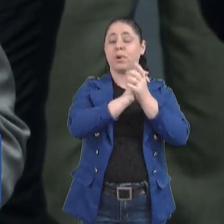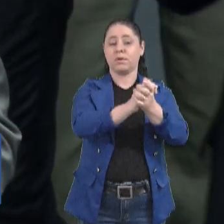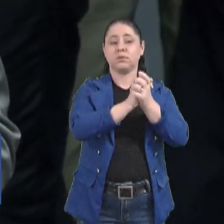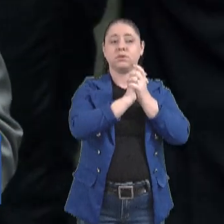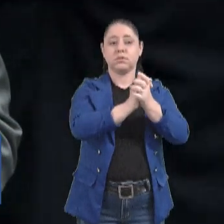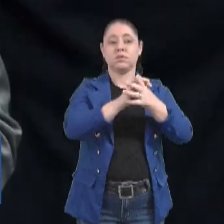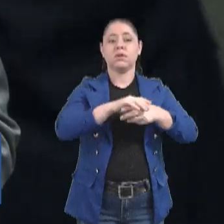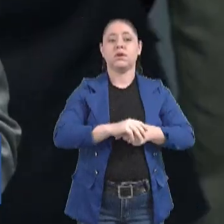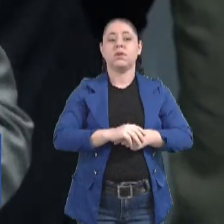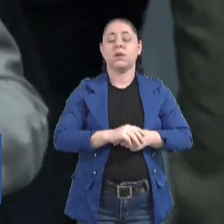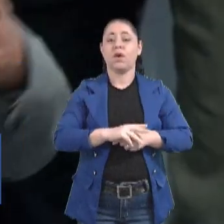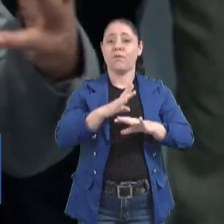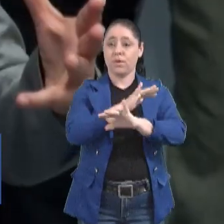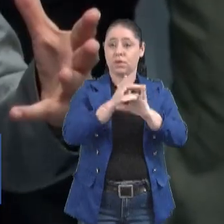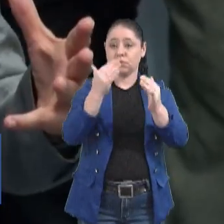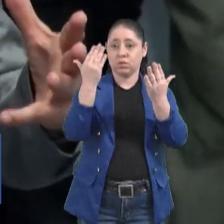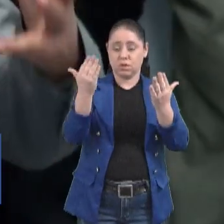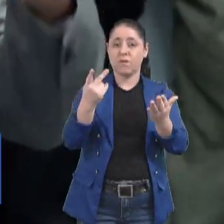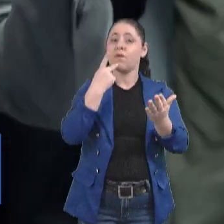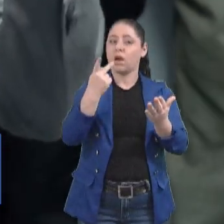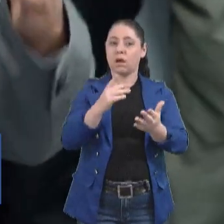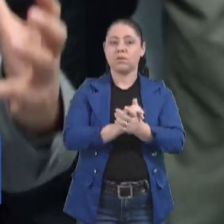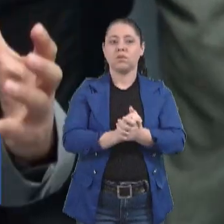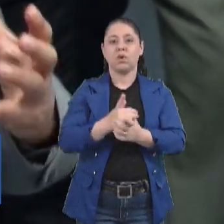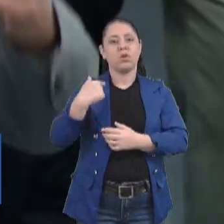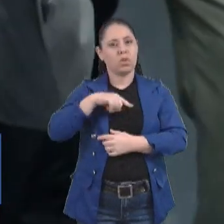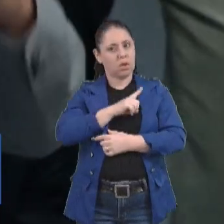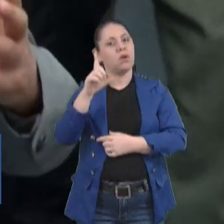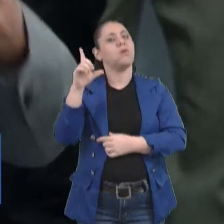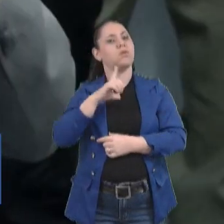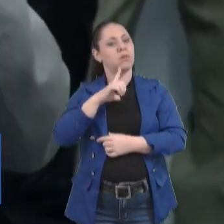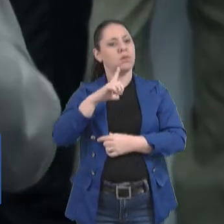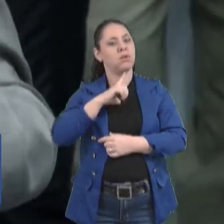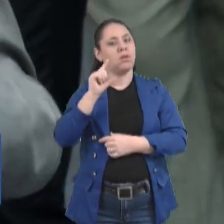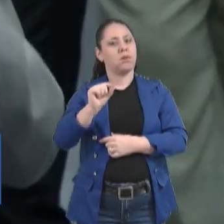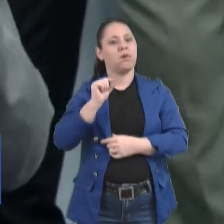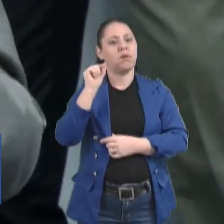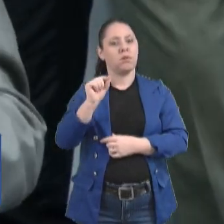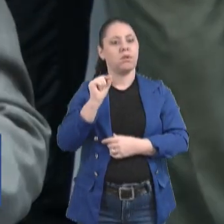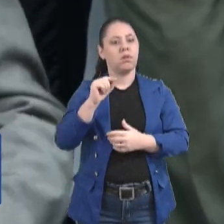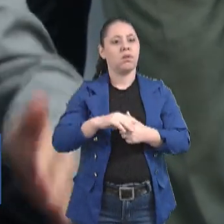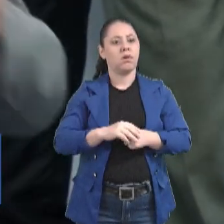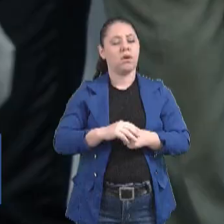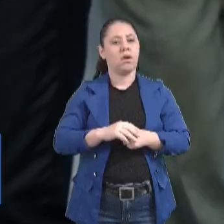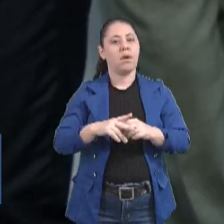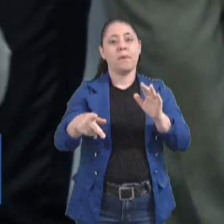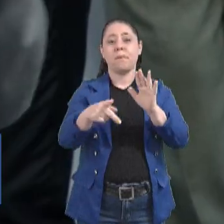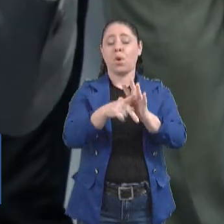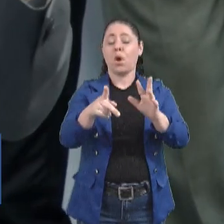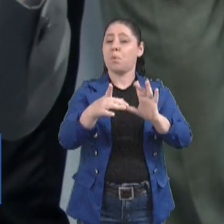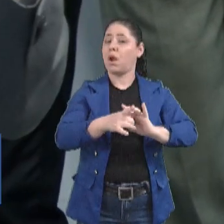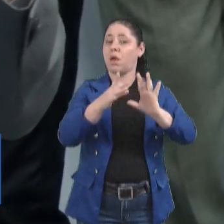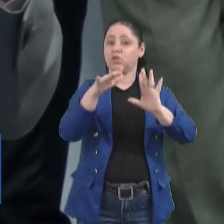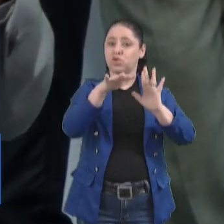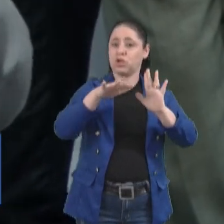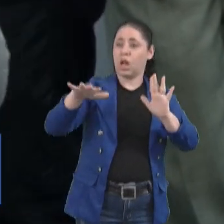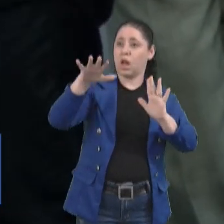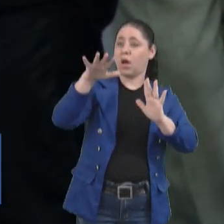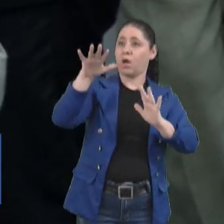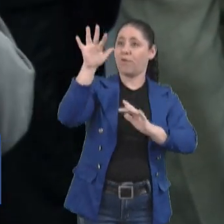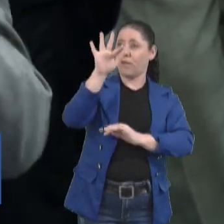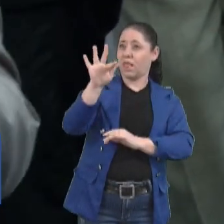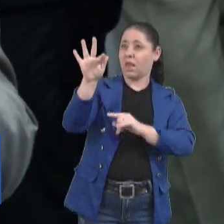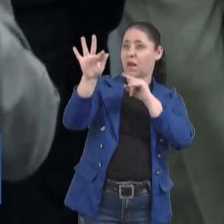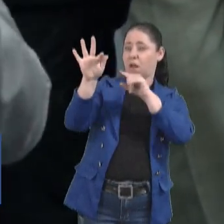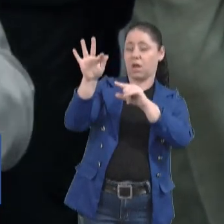parabenizar o seu pronunciamento e dizer, olha, nós temos em todas as matérias cuja competência é geral da União